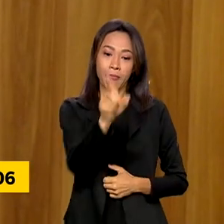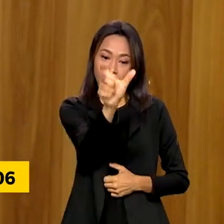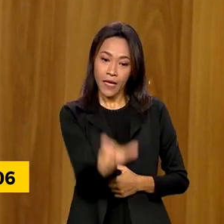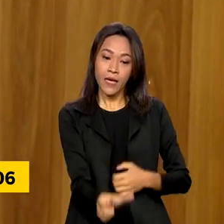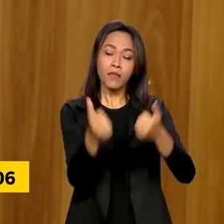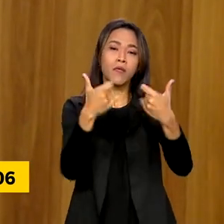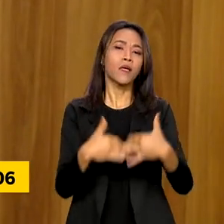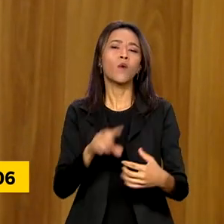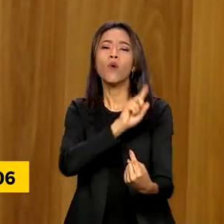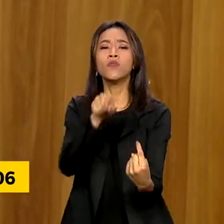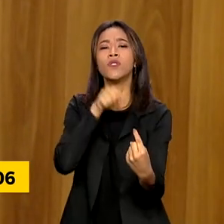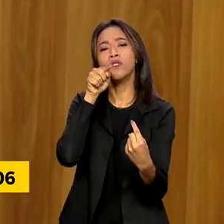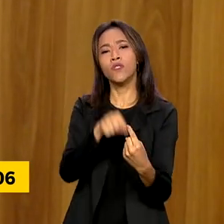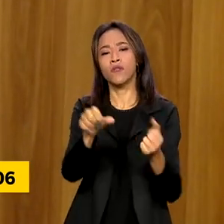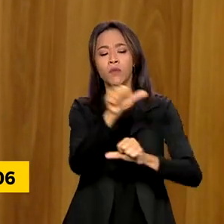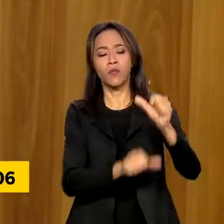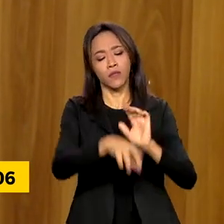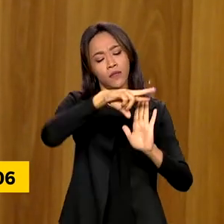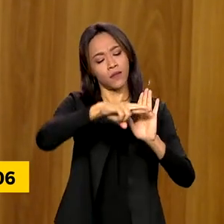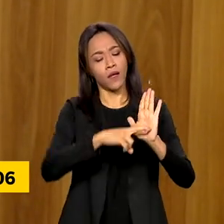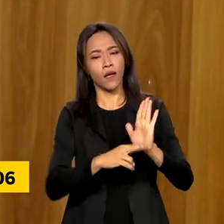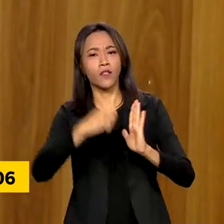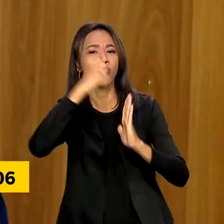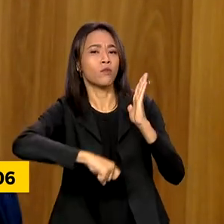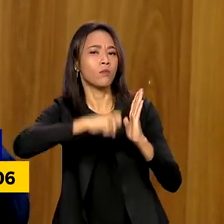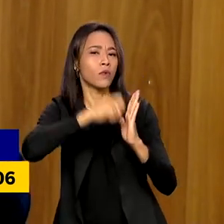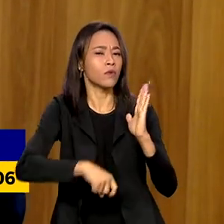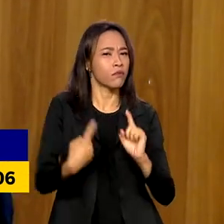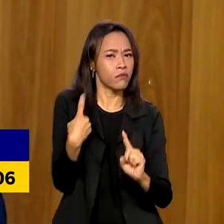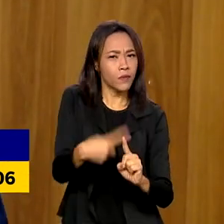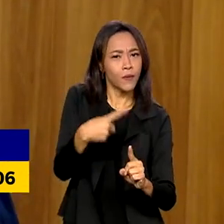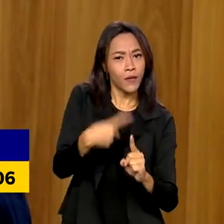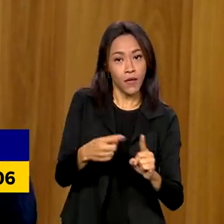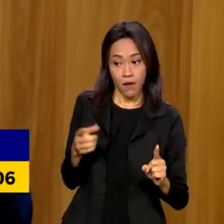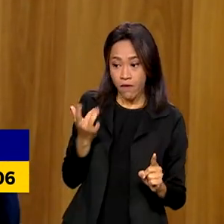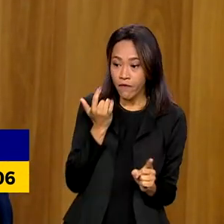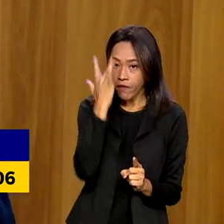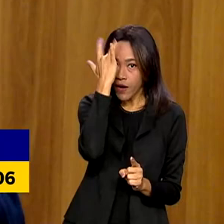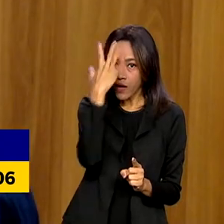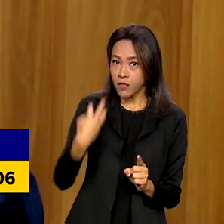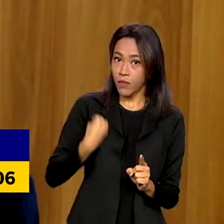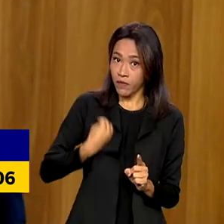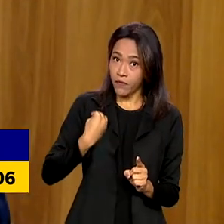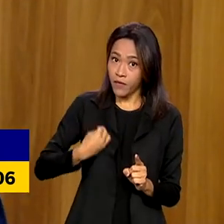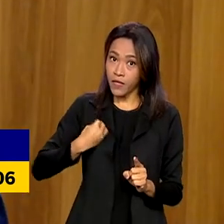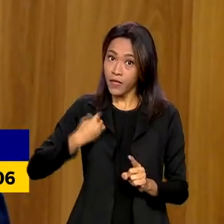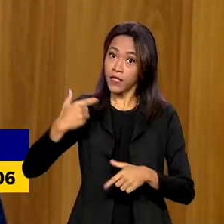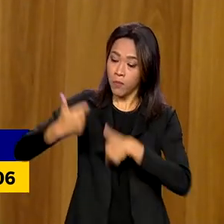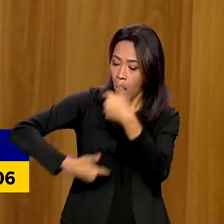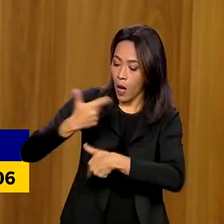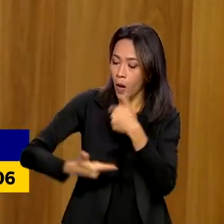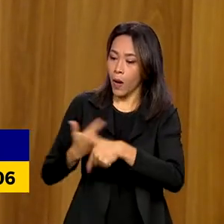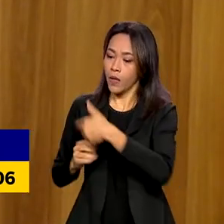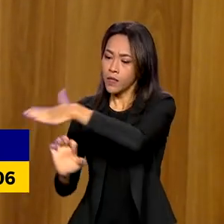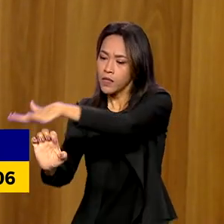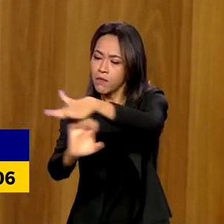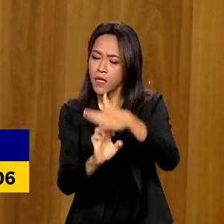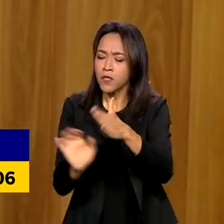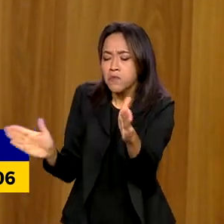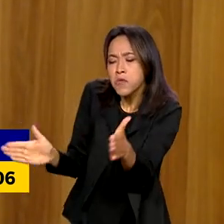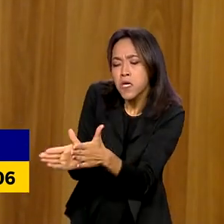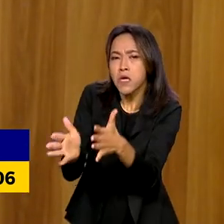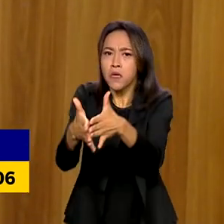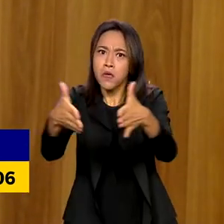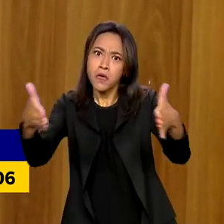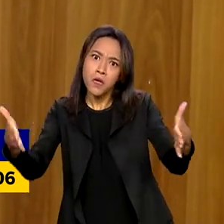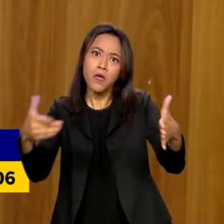reforma tributária? É para que você facilite a vida do pequeno empresário, do médio empresário, do grande empresário, da população